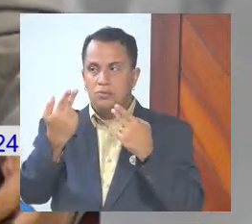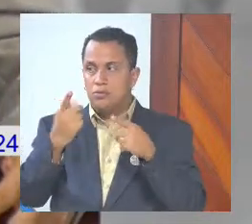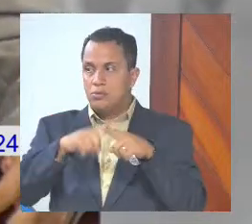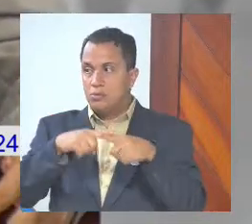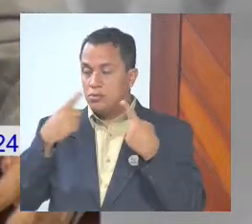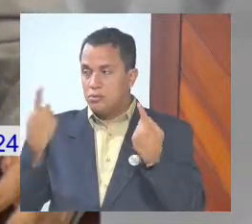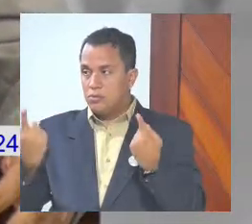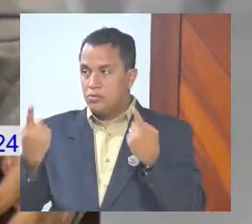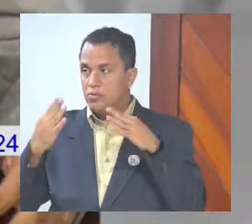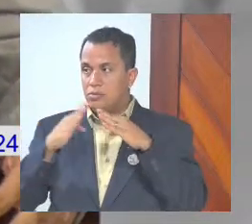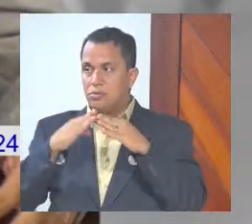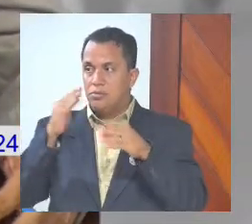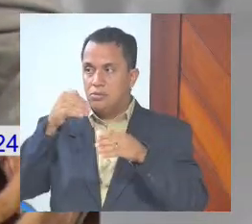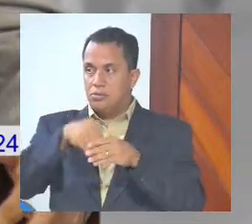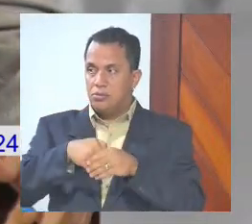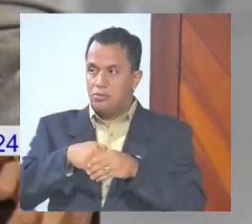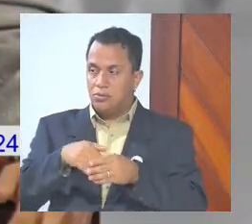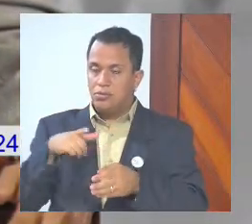é a casa,